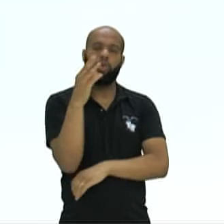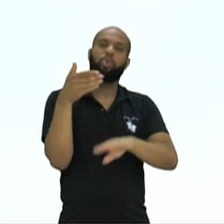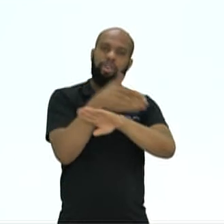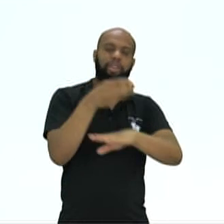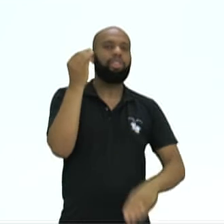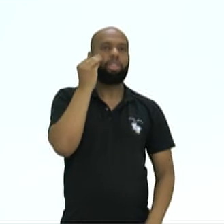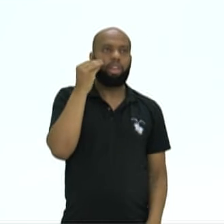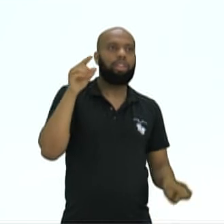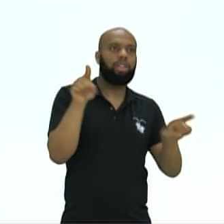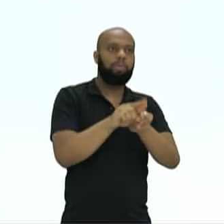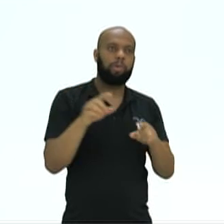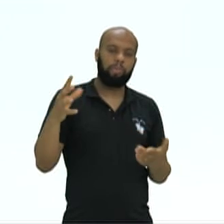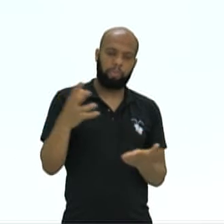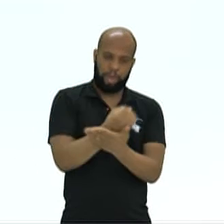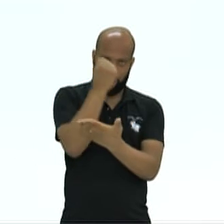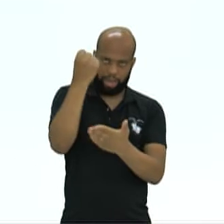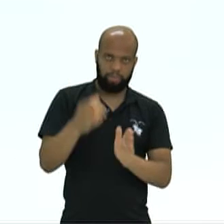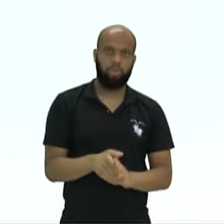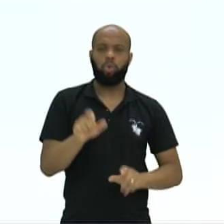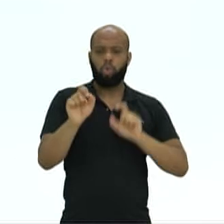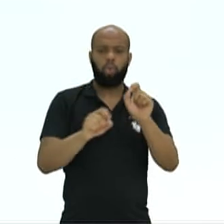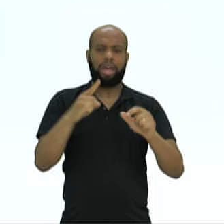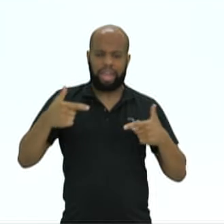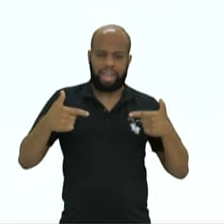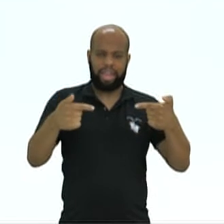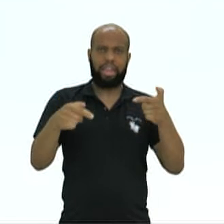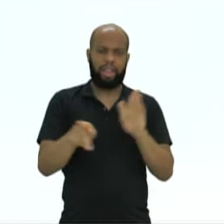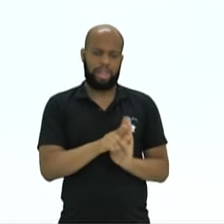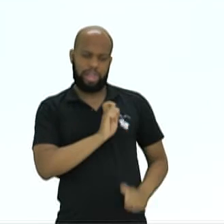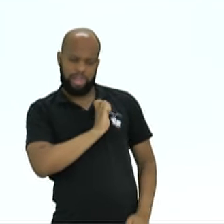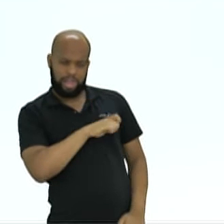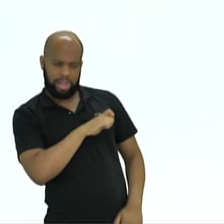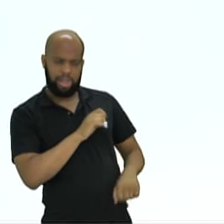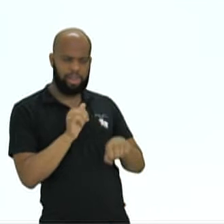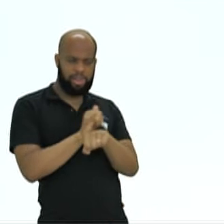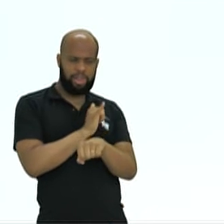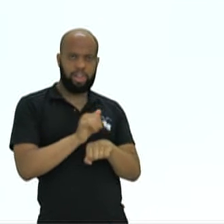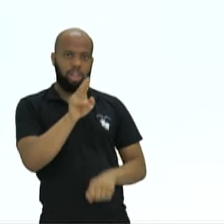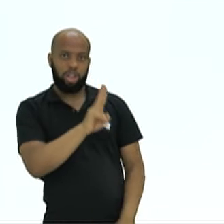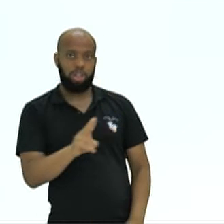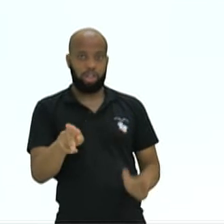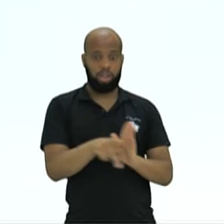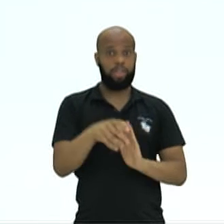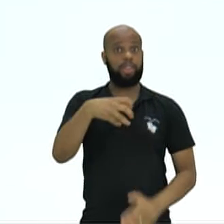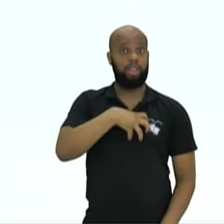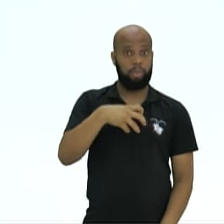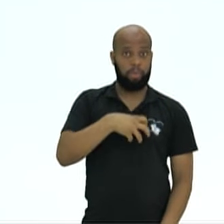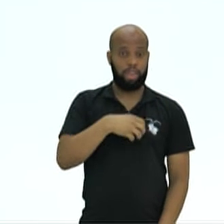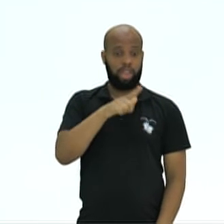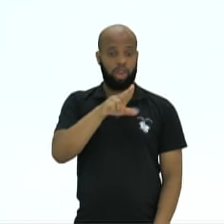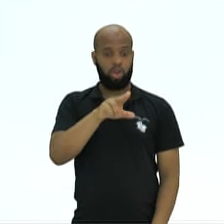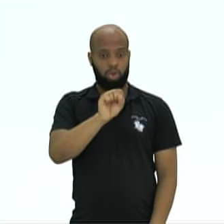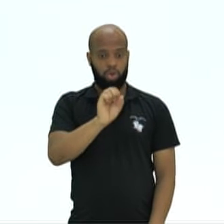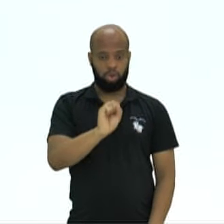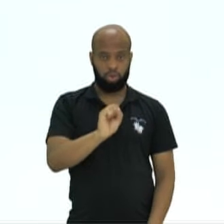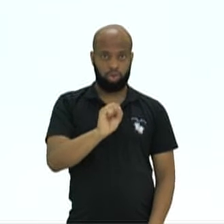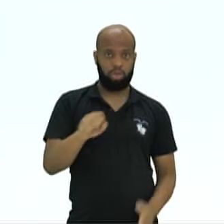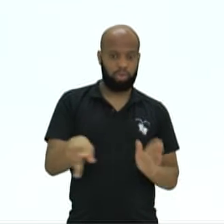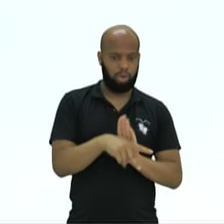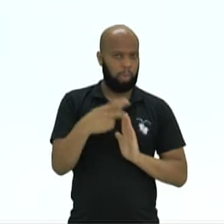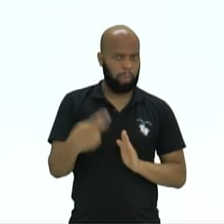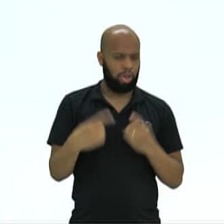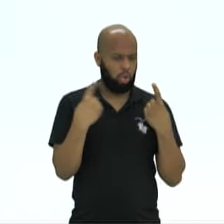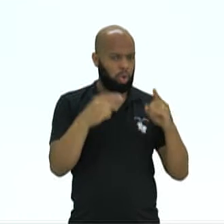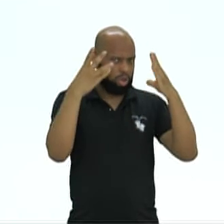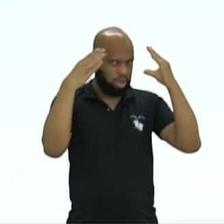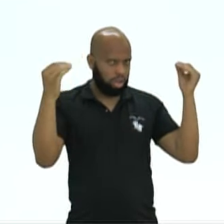não é mesmo? O que era a guerra de emboscada, usada pelos habitantes da Bahia, os luso-brasileiros, né, contra os holandeses? Daqui a